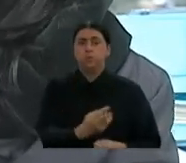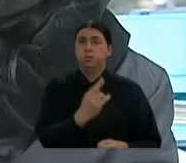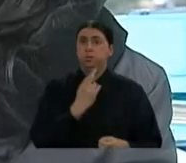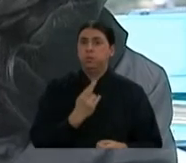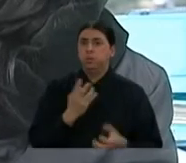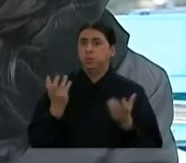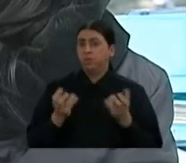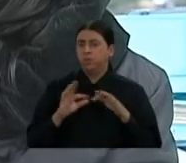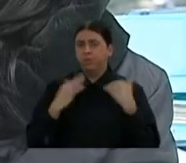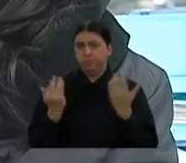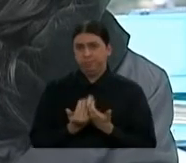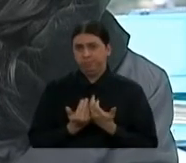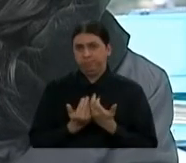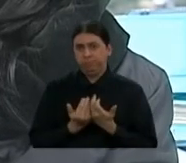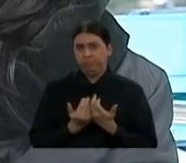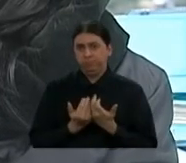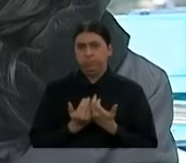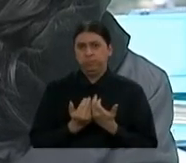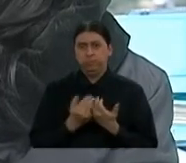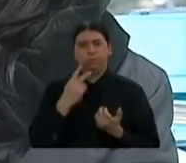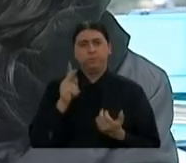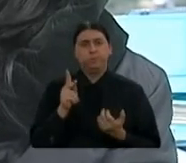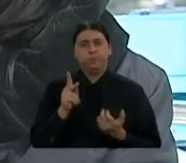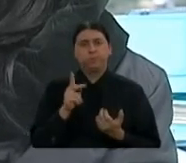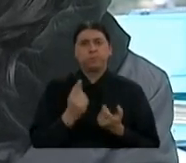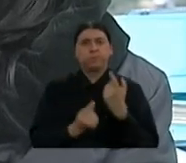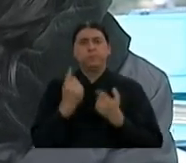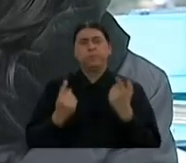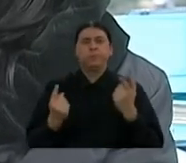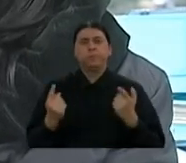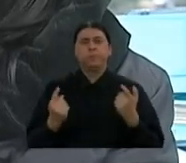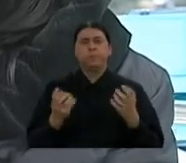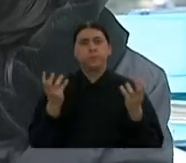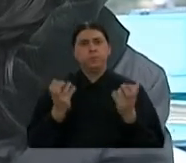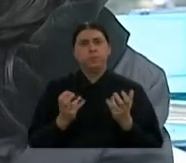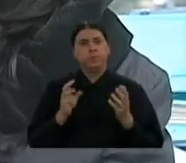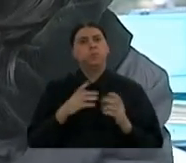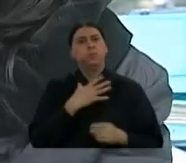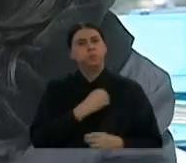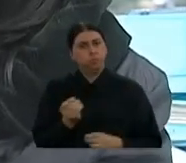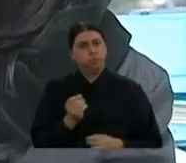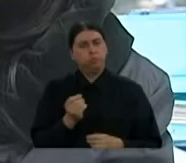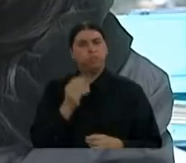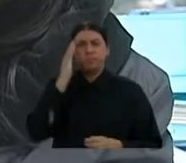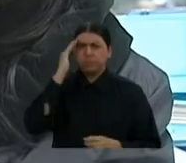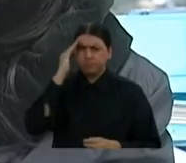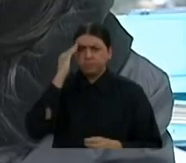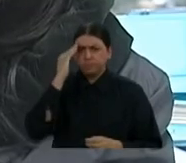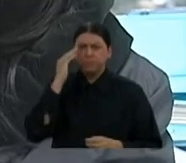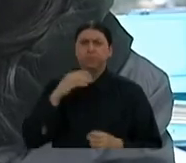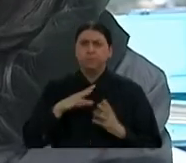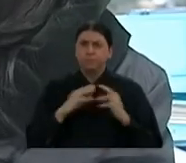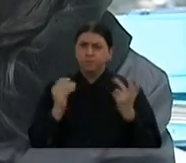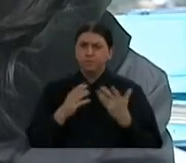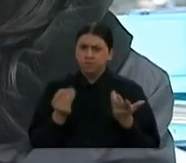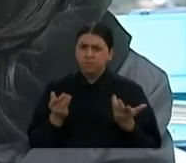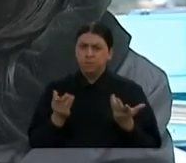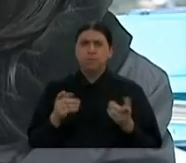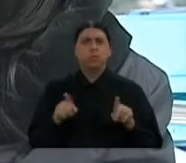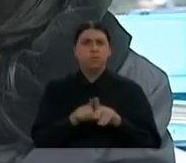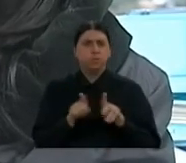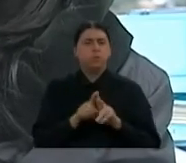eu quero uma família e isso pra quem está aqui nenhum filho flip está entendendo assim muitas pessoas